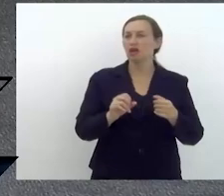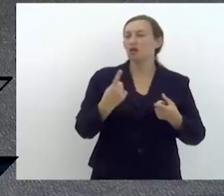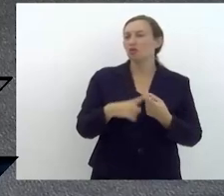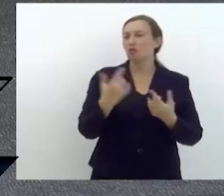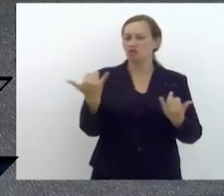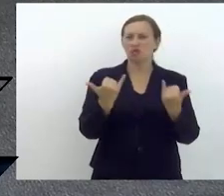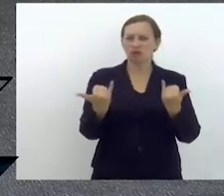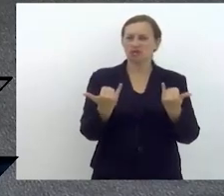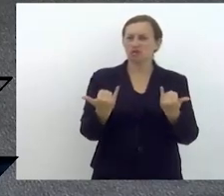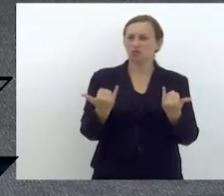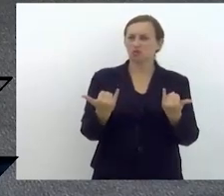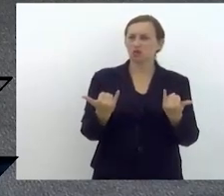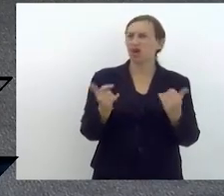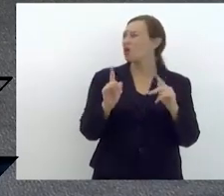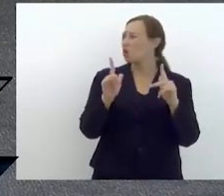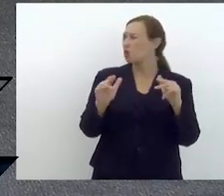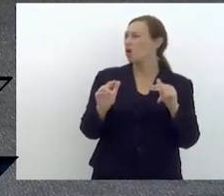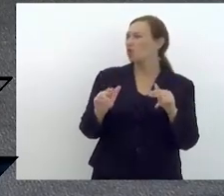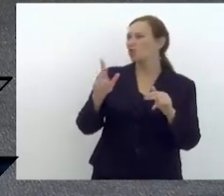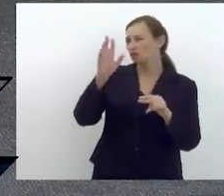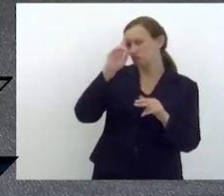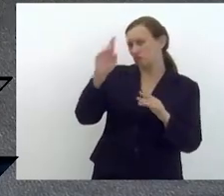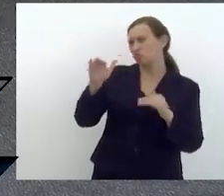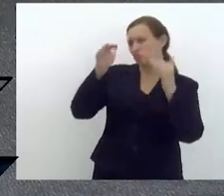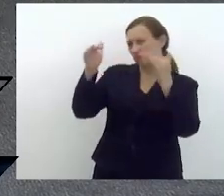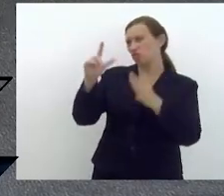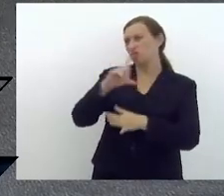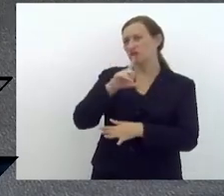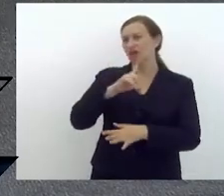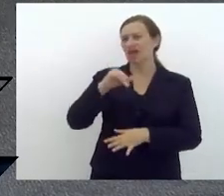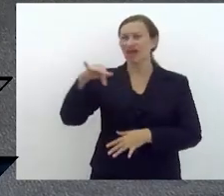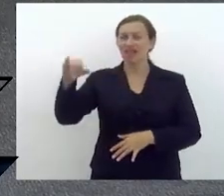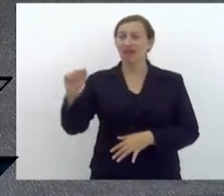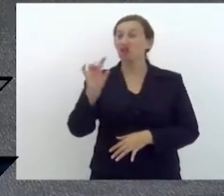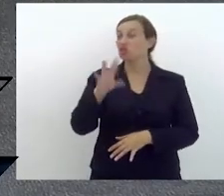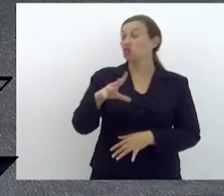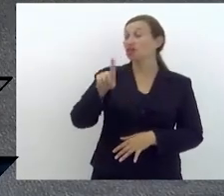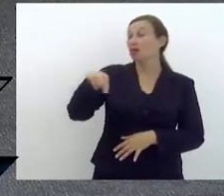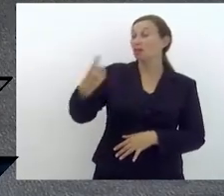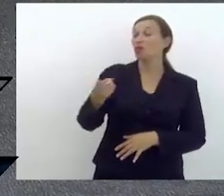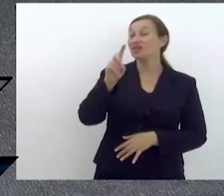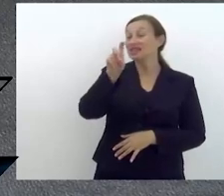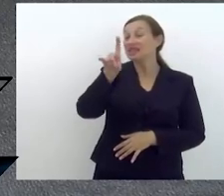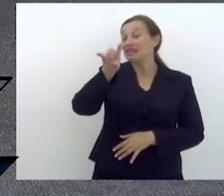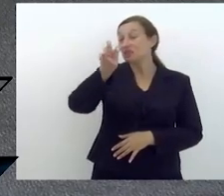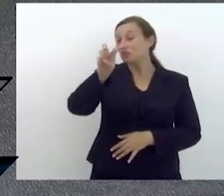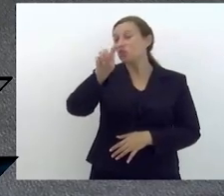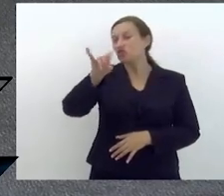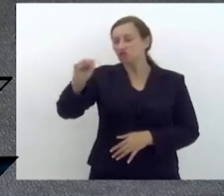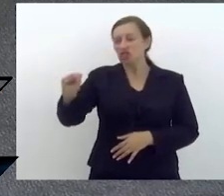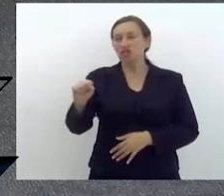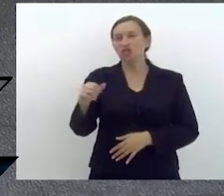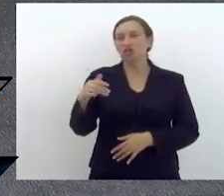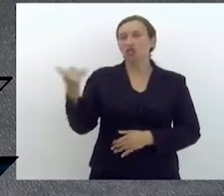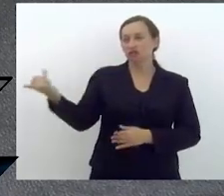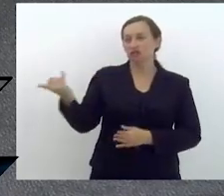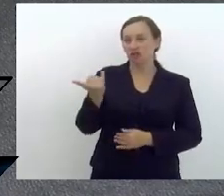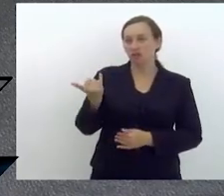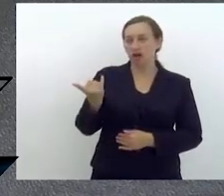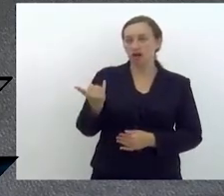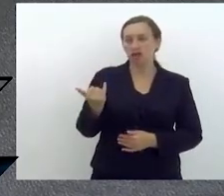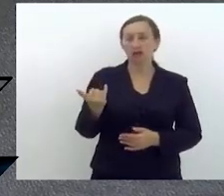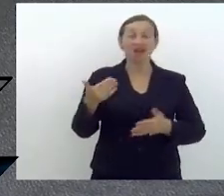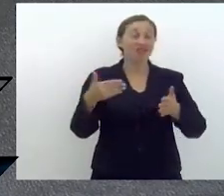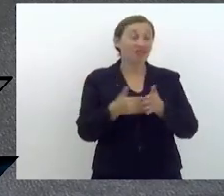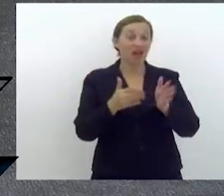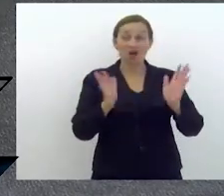informação que eu tenho deputados é a mesma que vossa excelência tem o INSS tomou conhecimento cinco dias depois as providências até agora não foram tomadas isso aí